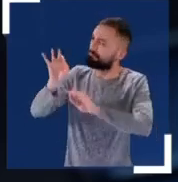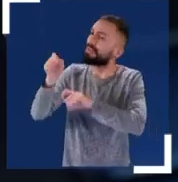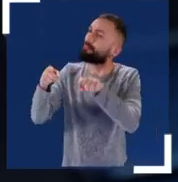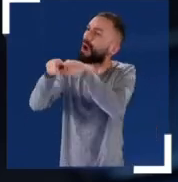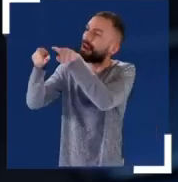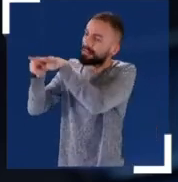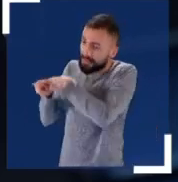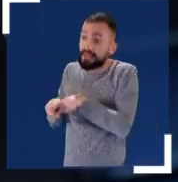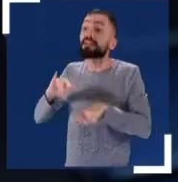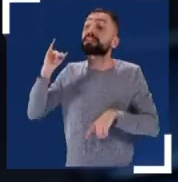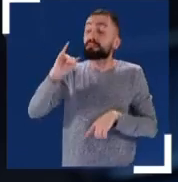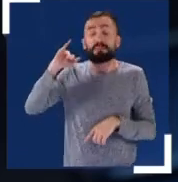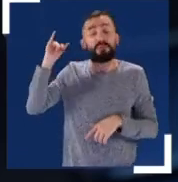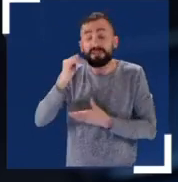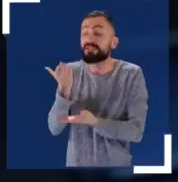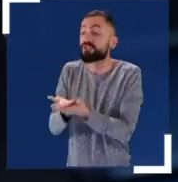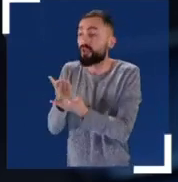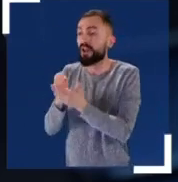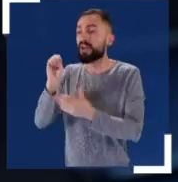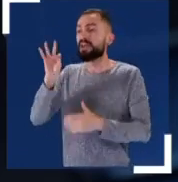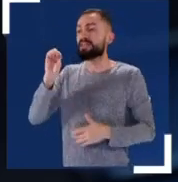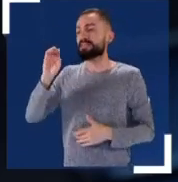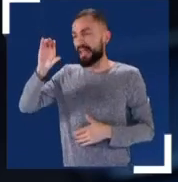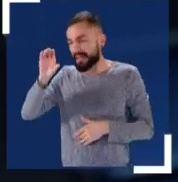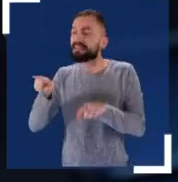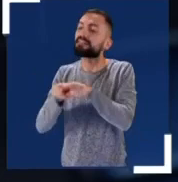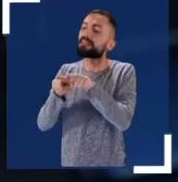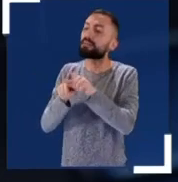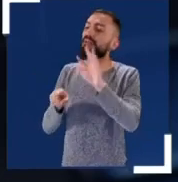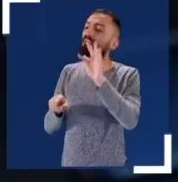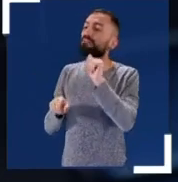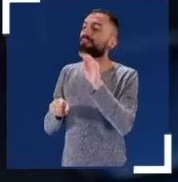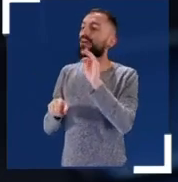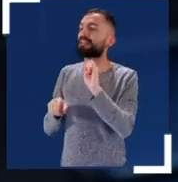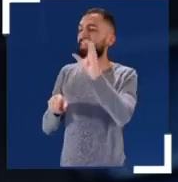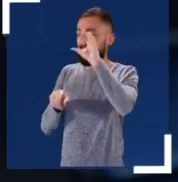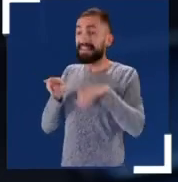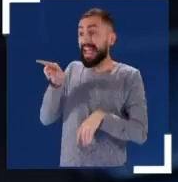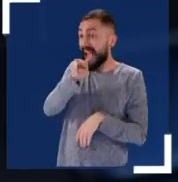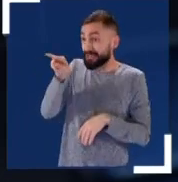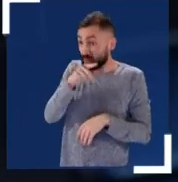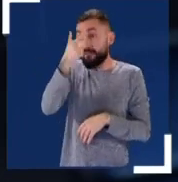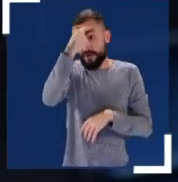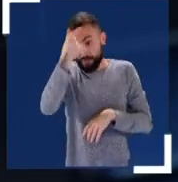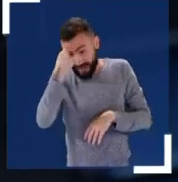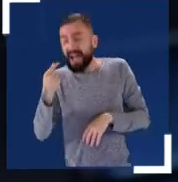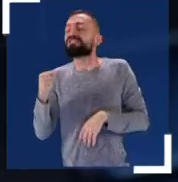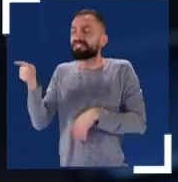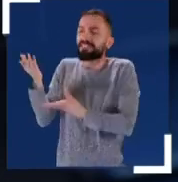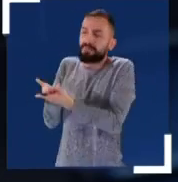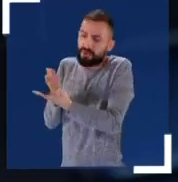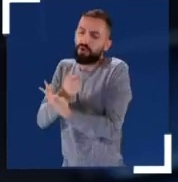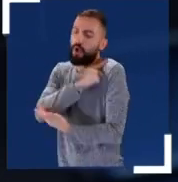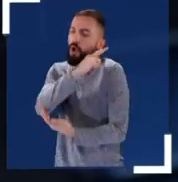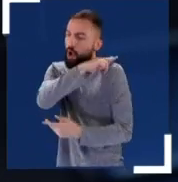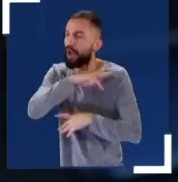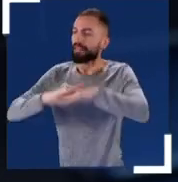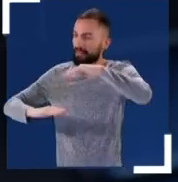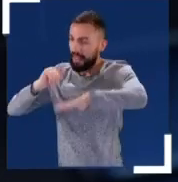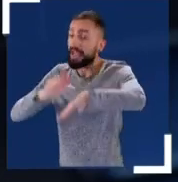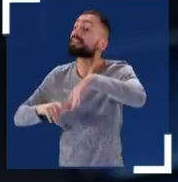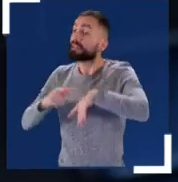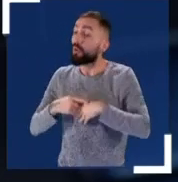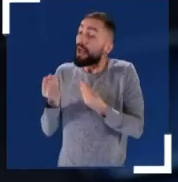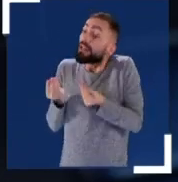trabalho das ETECs e das FATECs, que são instituições muito sérias e muito boas e que já no seu último ano proporcionam aos seus alunos